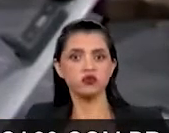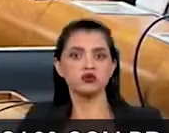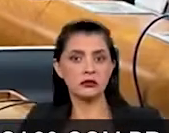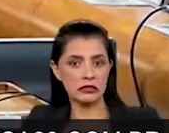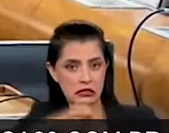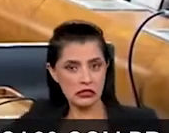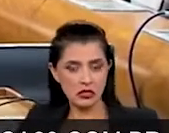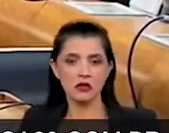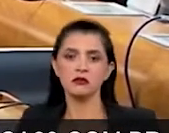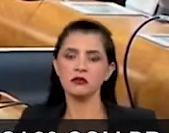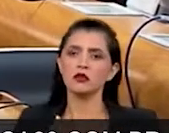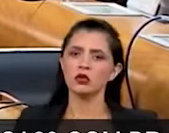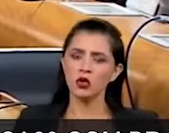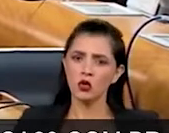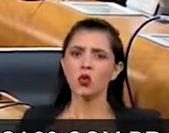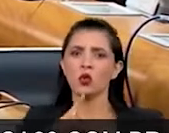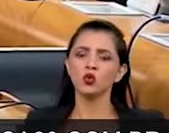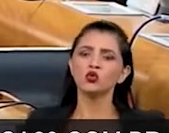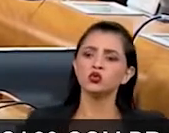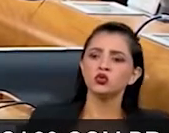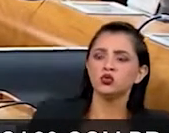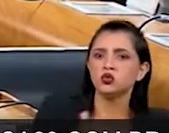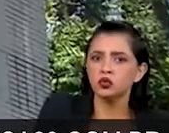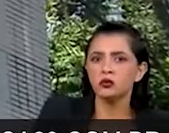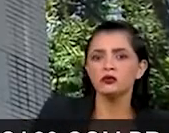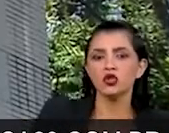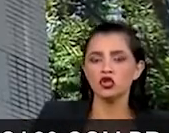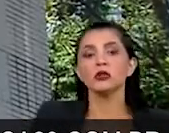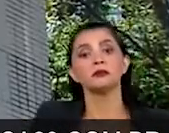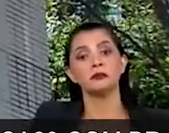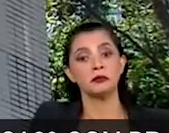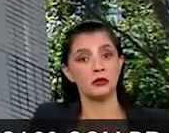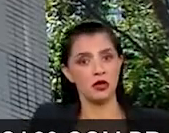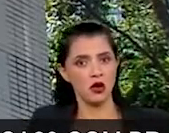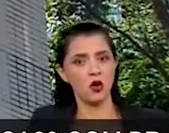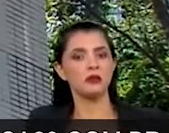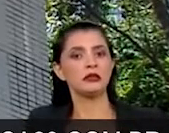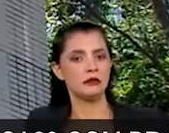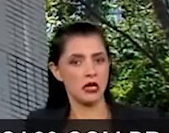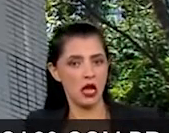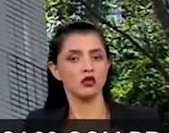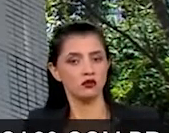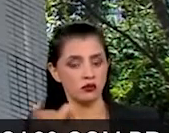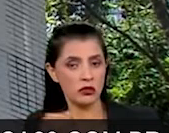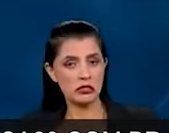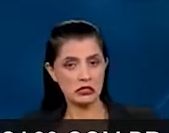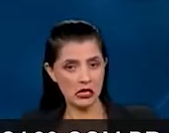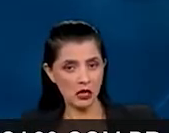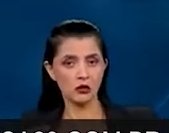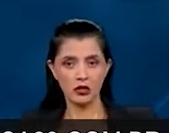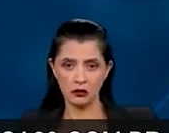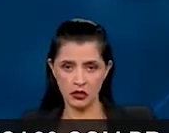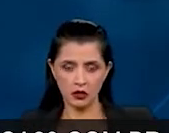segundo dados do novo Cadastro Geral de Empregados e Desempregados, divulgados pelo Ministério do Trabalho e Previdência.